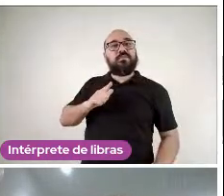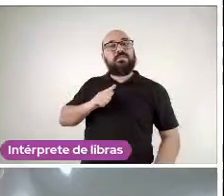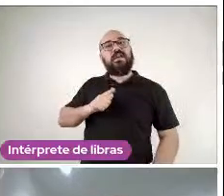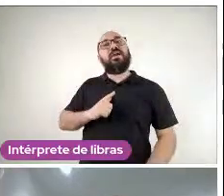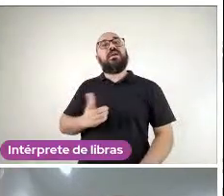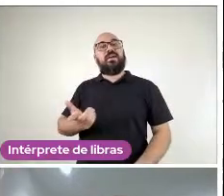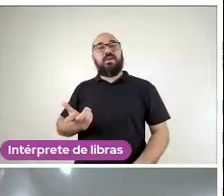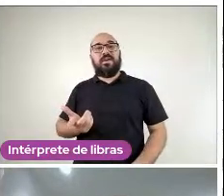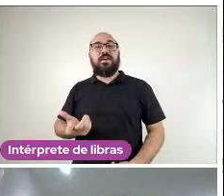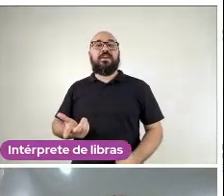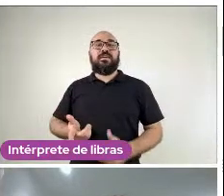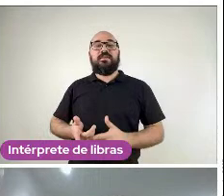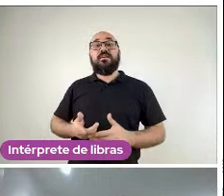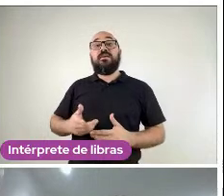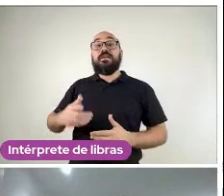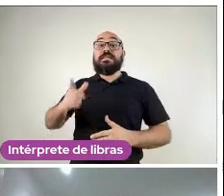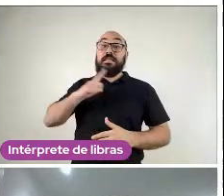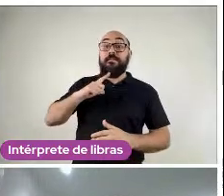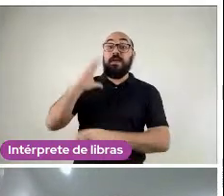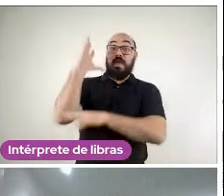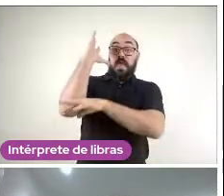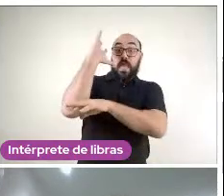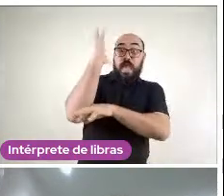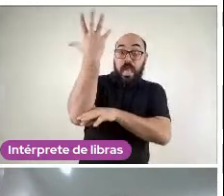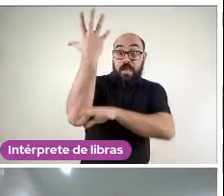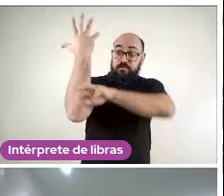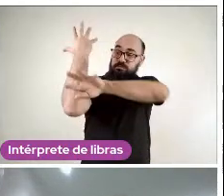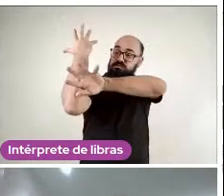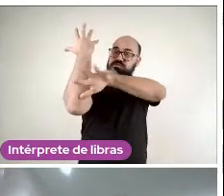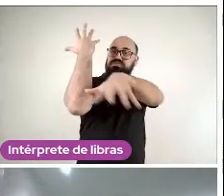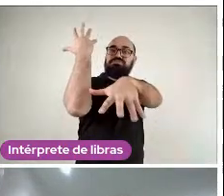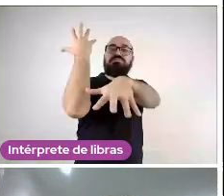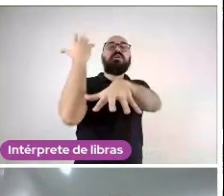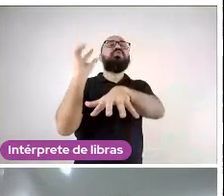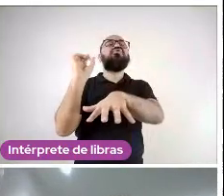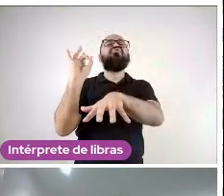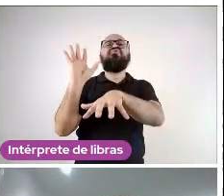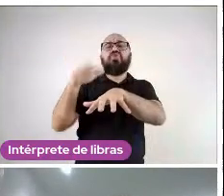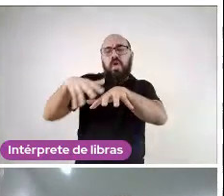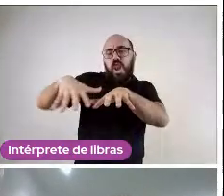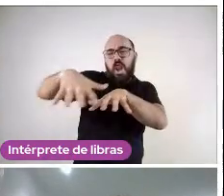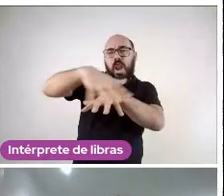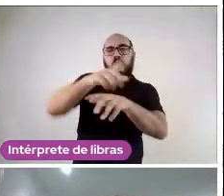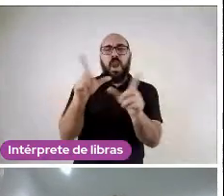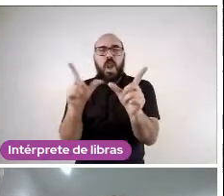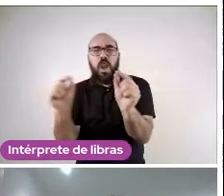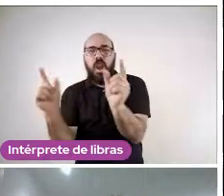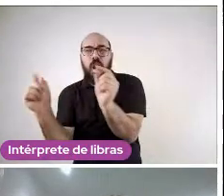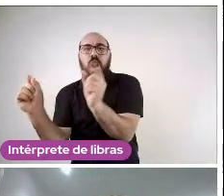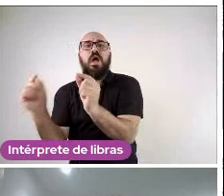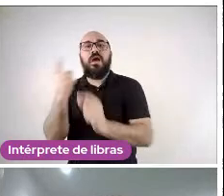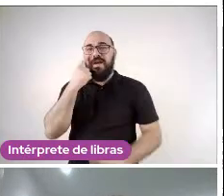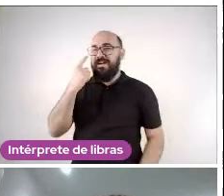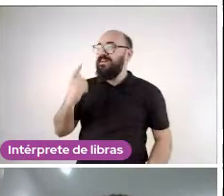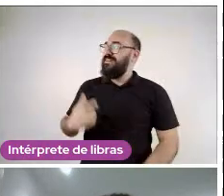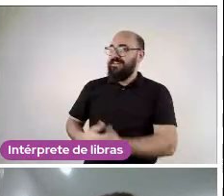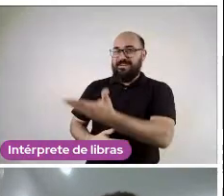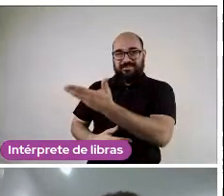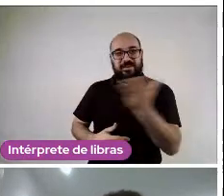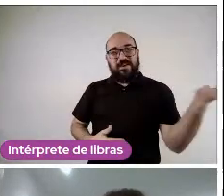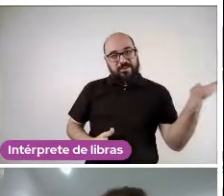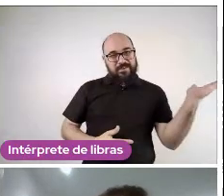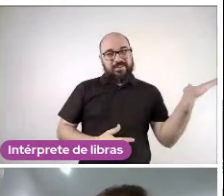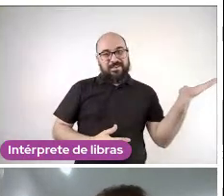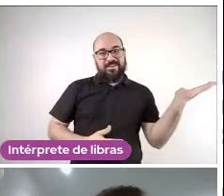alimentação. Os manguezais, não só na Baía de Guanabara, mas também ali na região de Guaratiba, que também são fonte de garantia